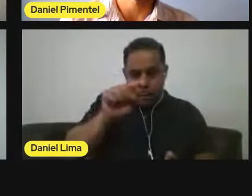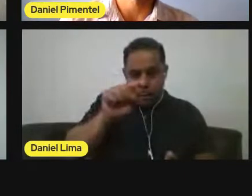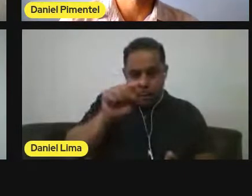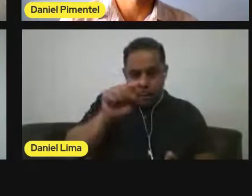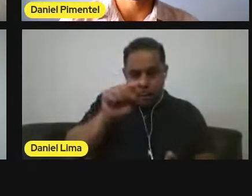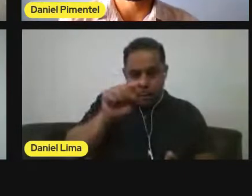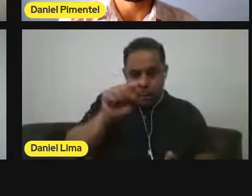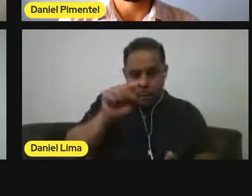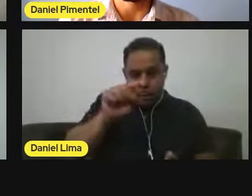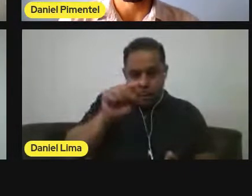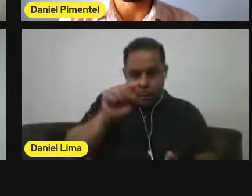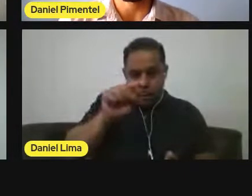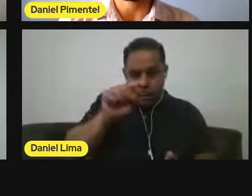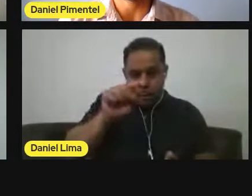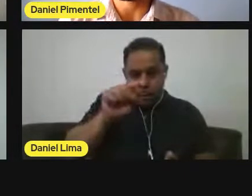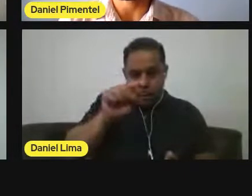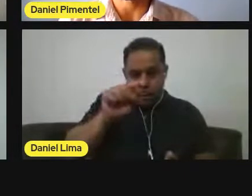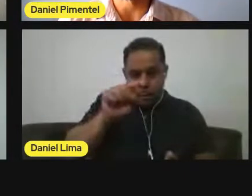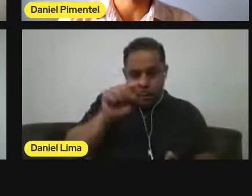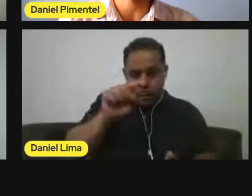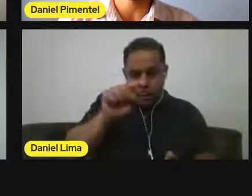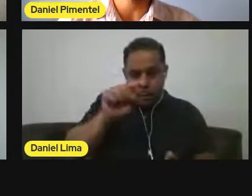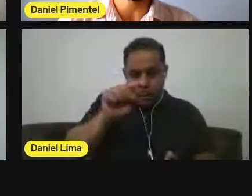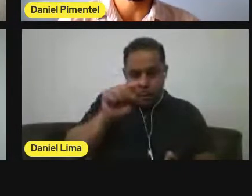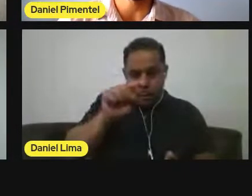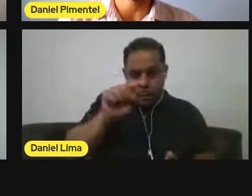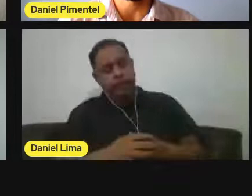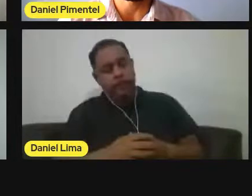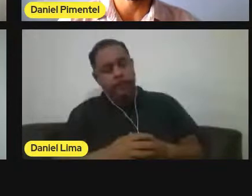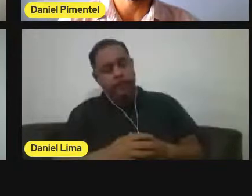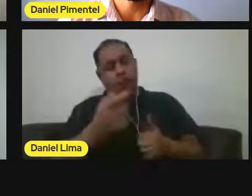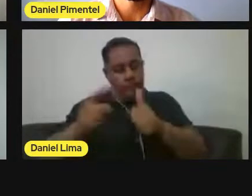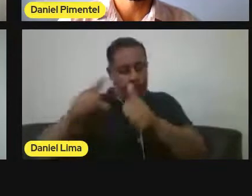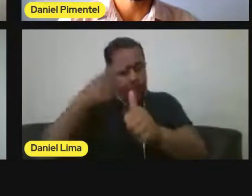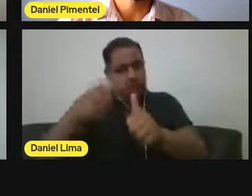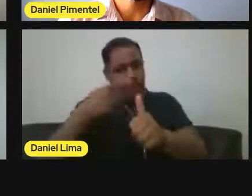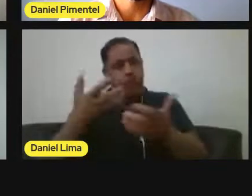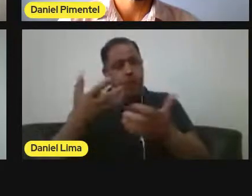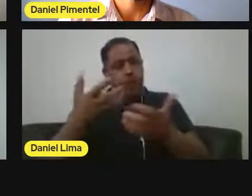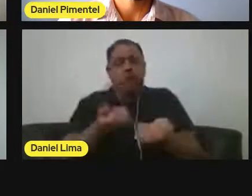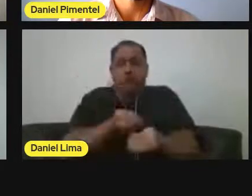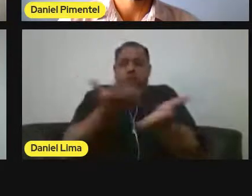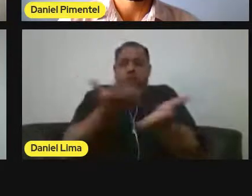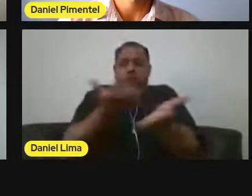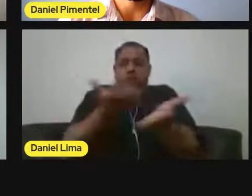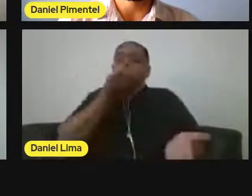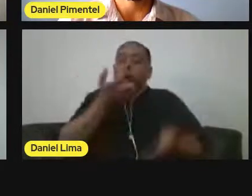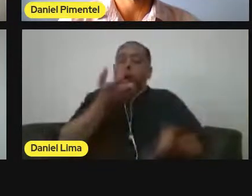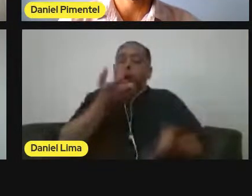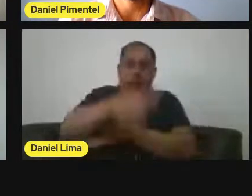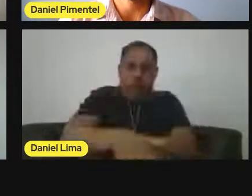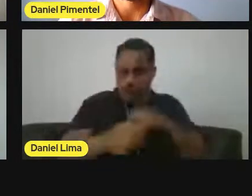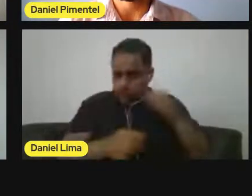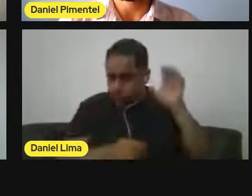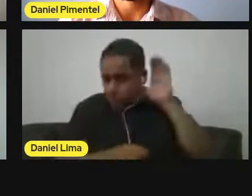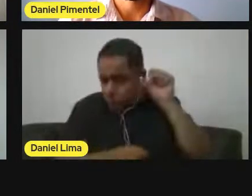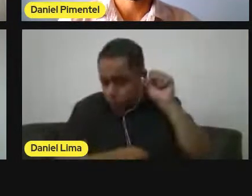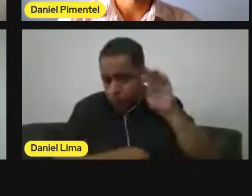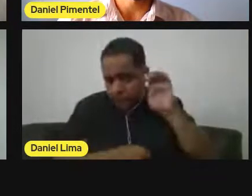gostaria de desejar uma boa tarde para todos. Vocês me escutam bem? Está tudo ok?